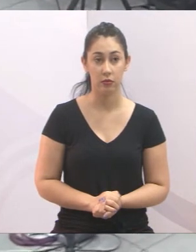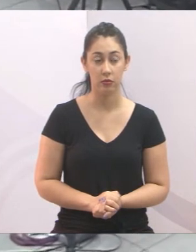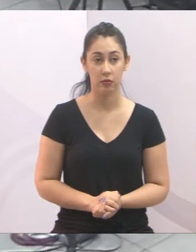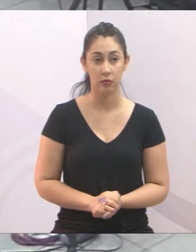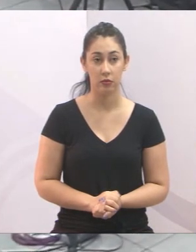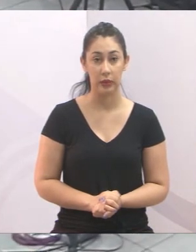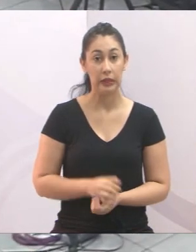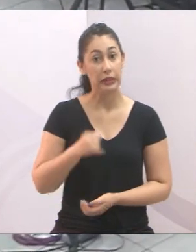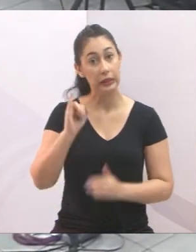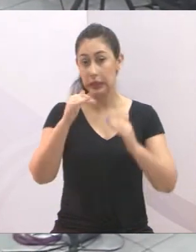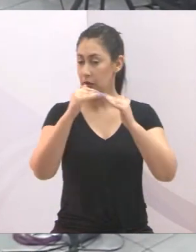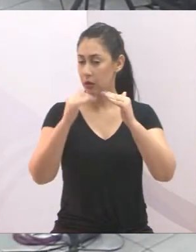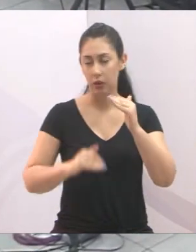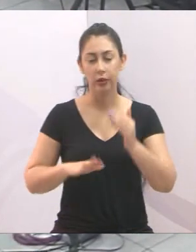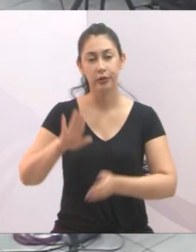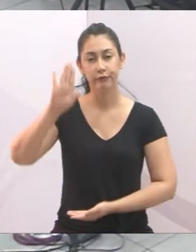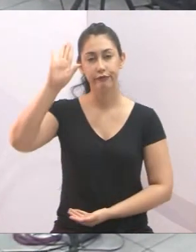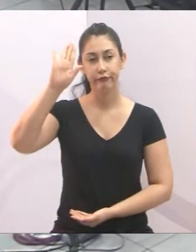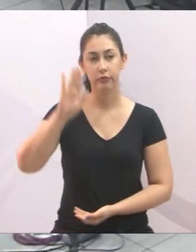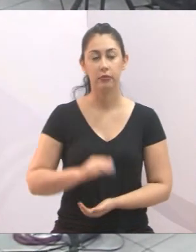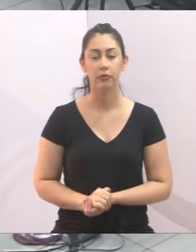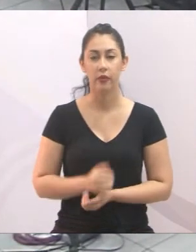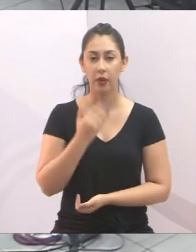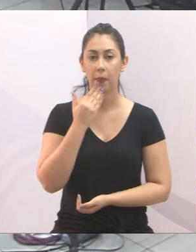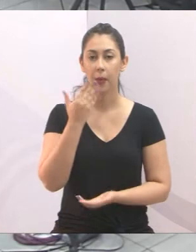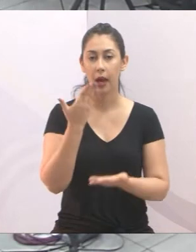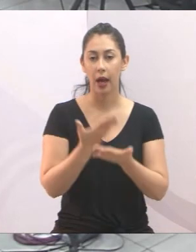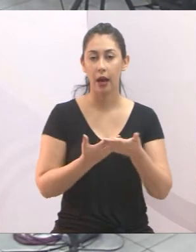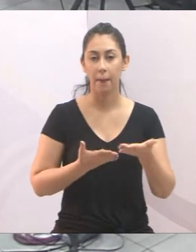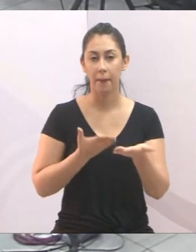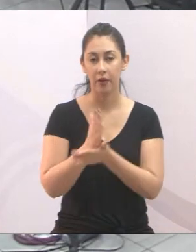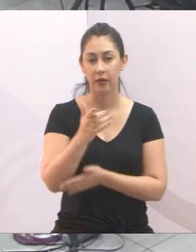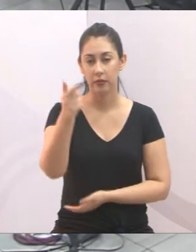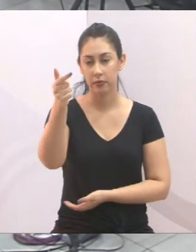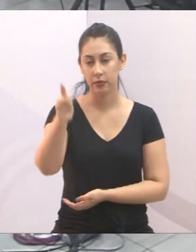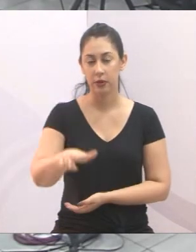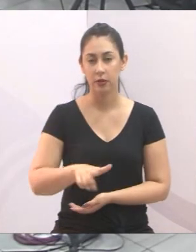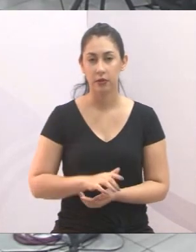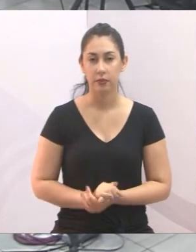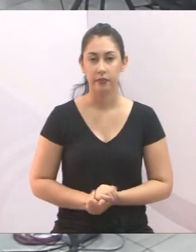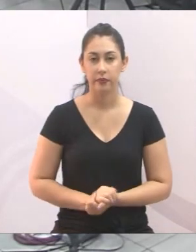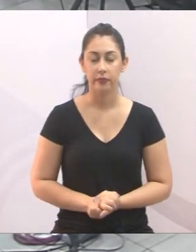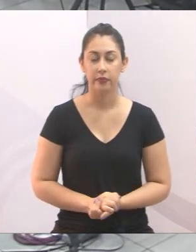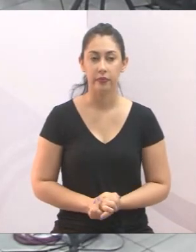Os vereadores contrários se manifestem levantando o braço. Requerimento aprovado. Próximo requerimento.